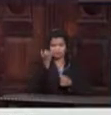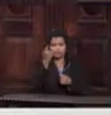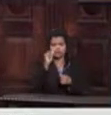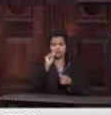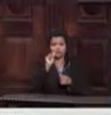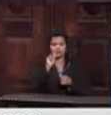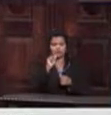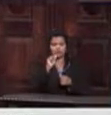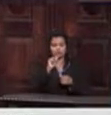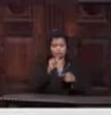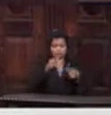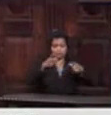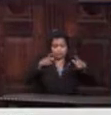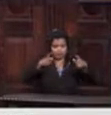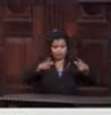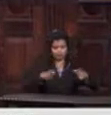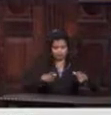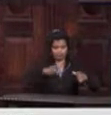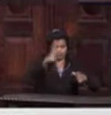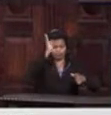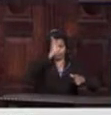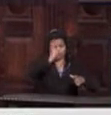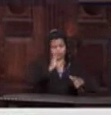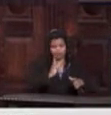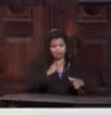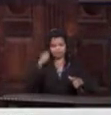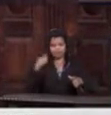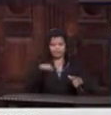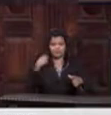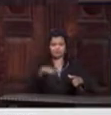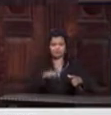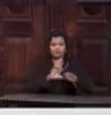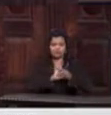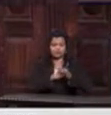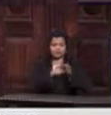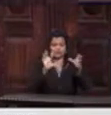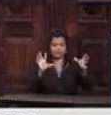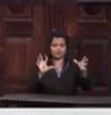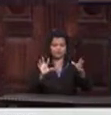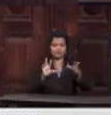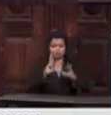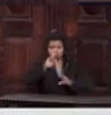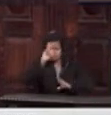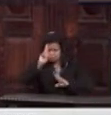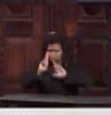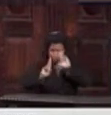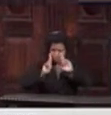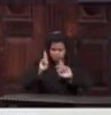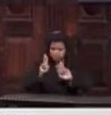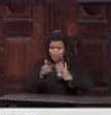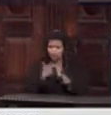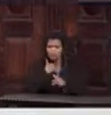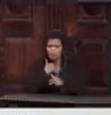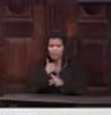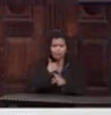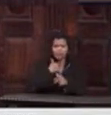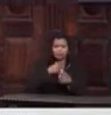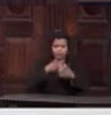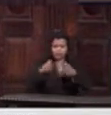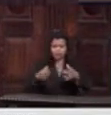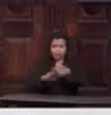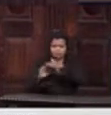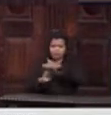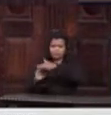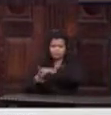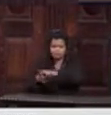poder tocar e administrar bem aquilo que diretamente dizia respeito ao cidadão, que era principalmente